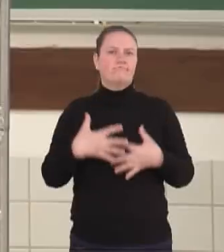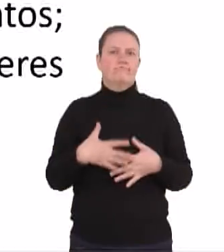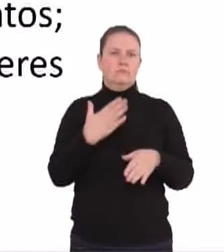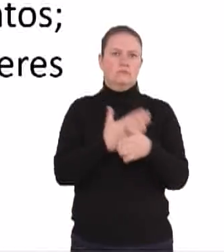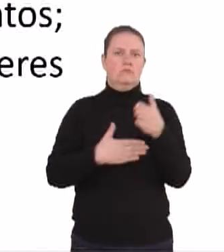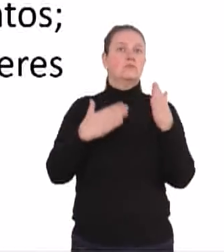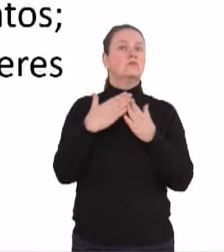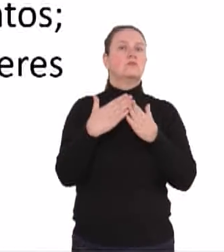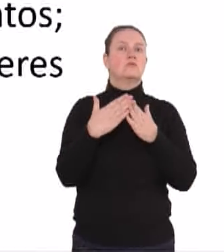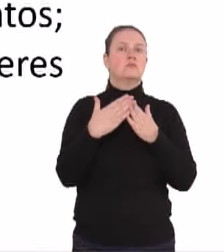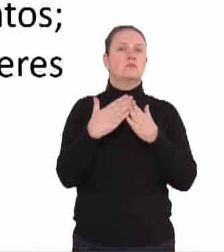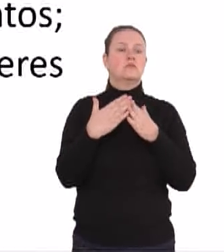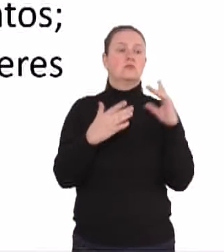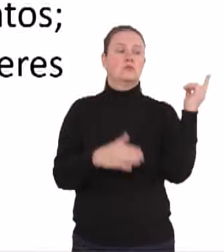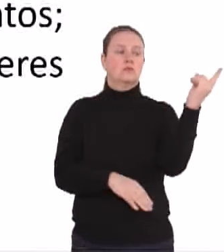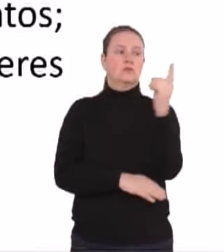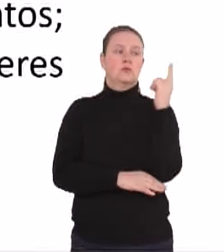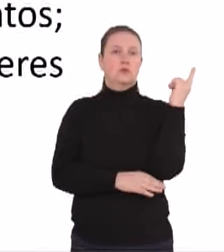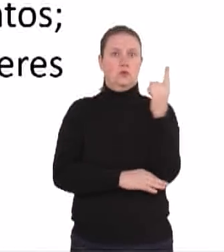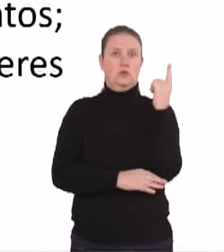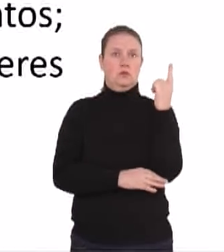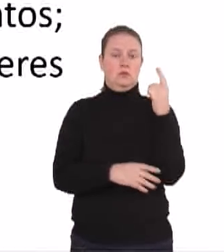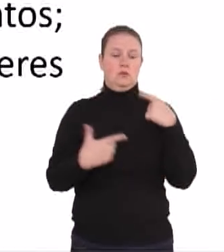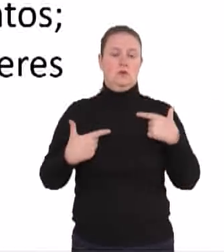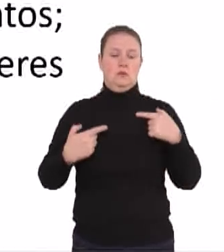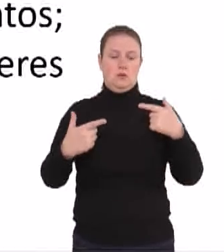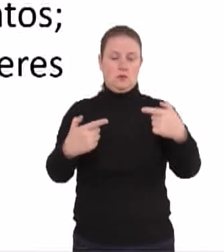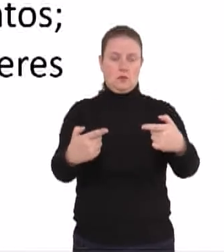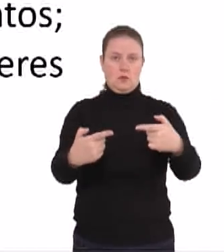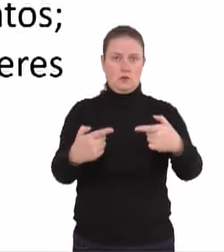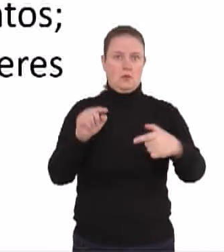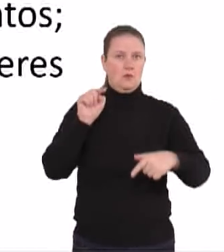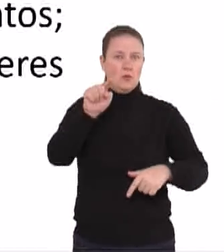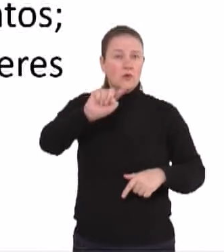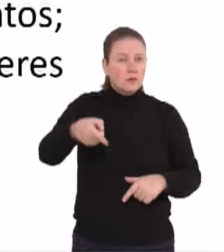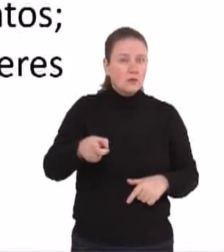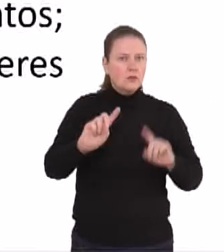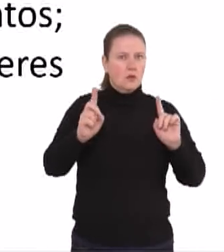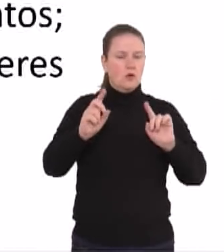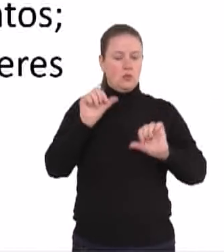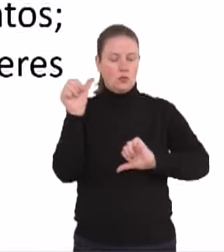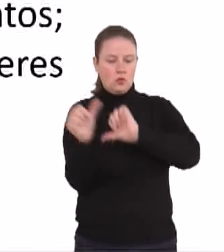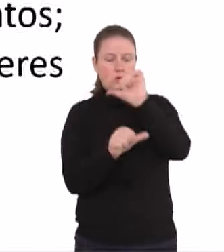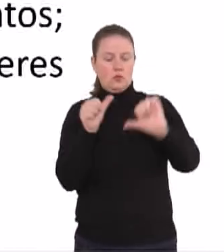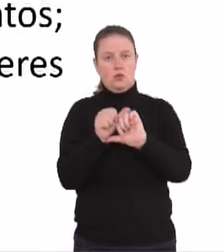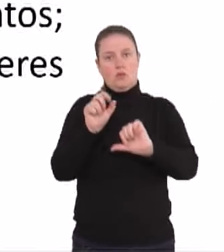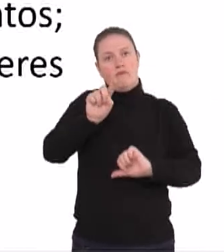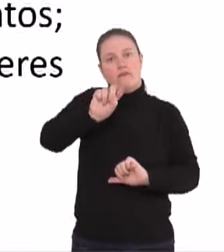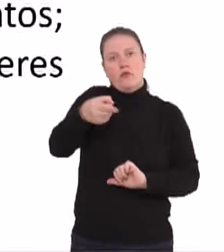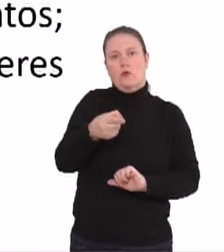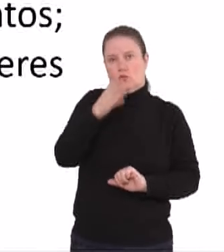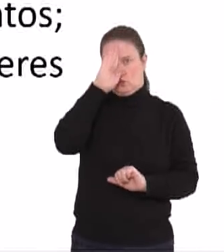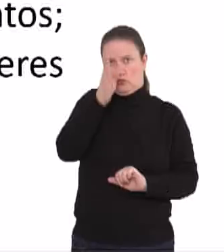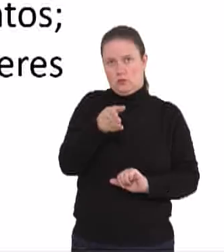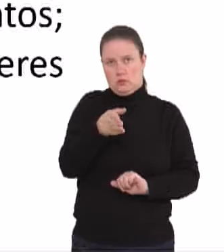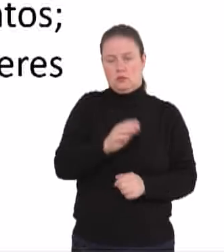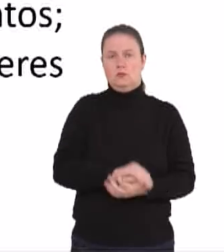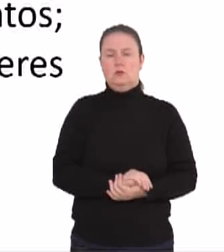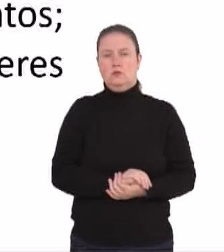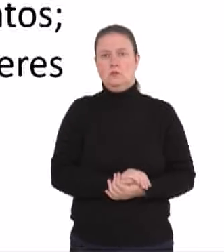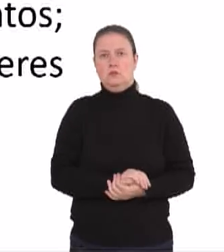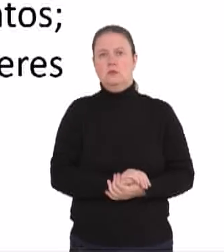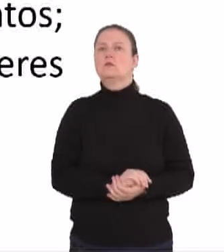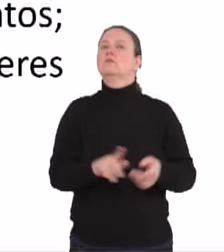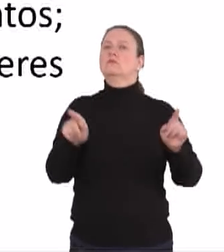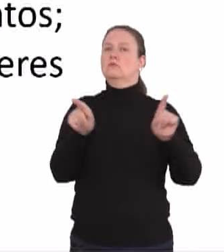Deus da guerra. Então, ele não fez ponto e vírgula. Como vai haver uma outra explicação ainda para a função que Tumatauenga